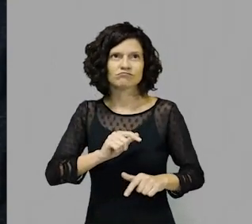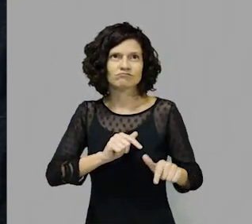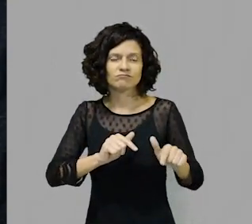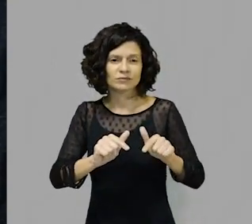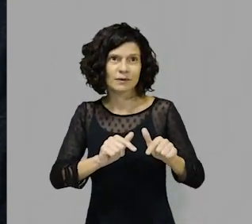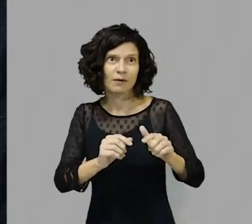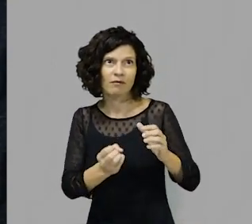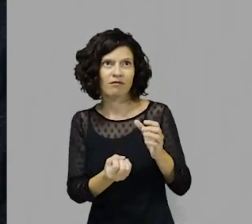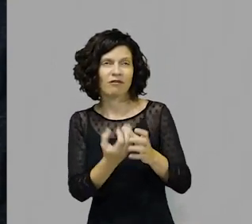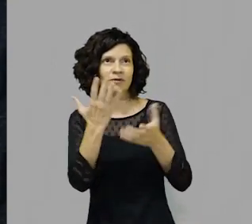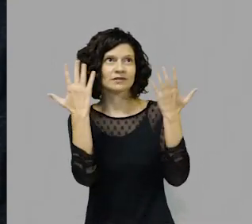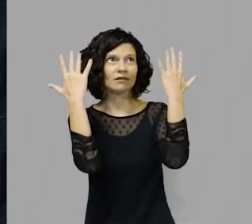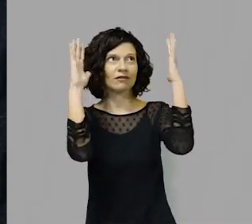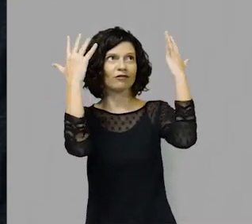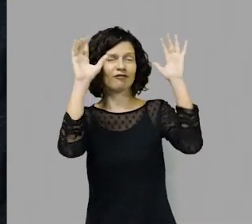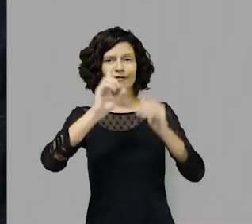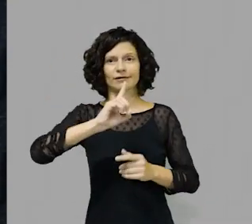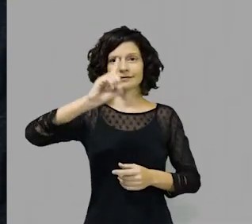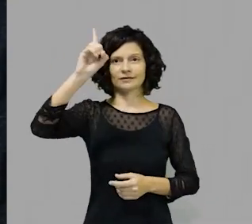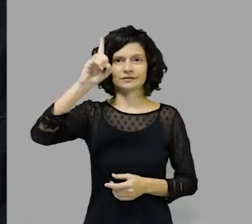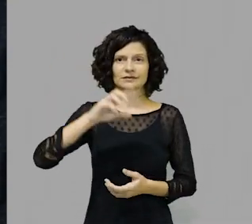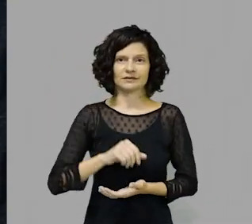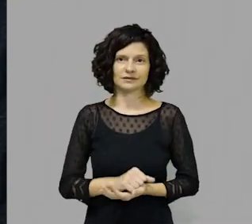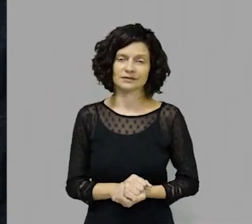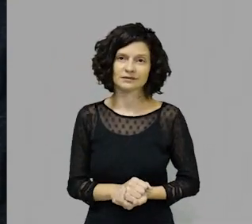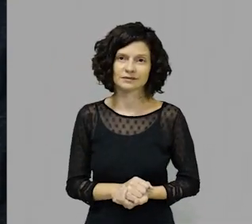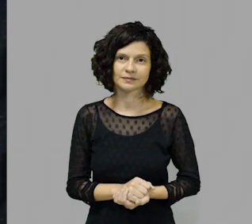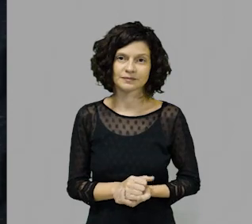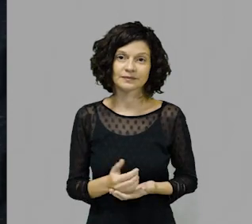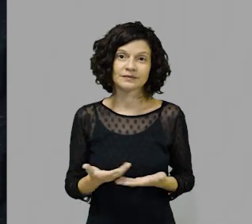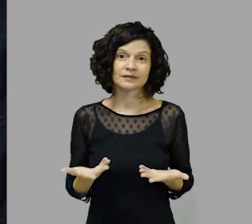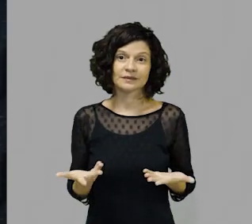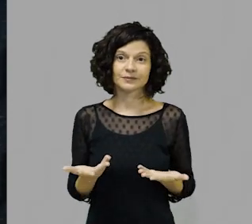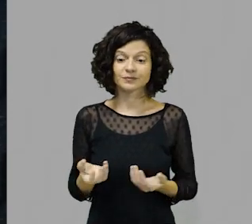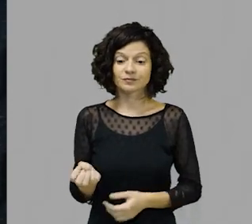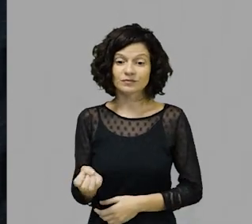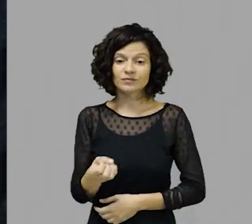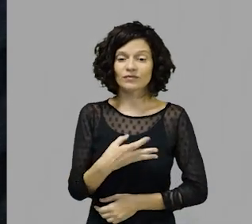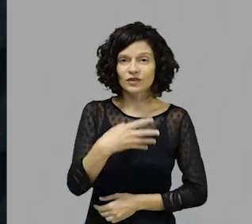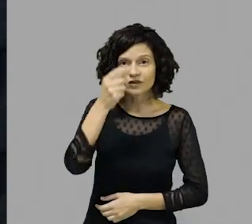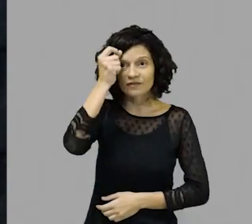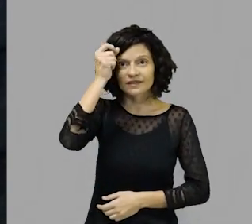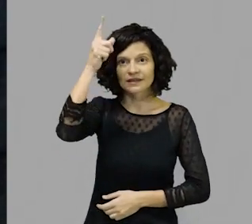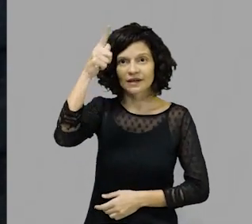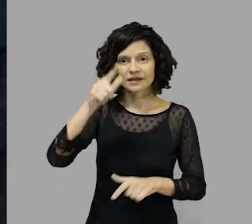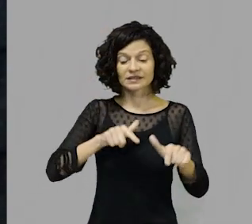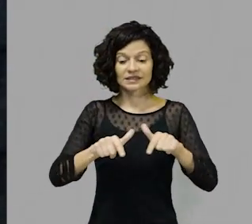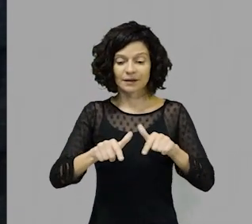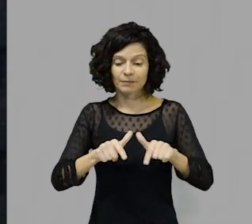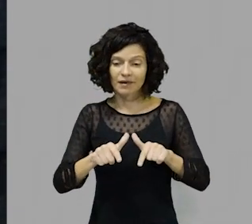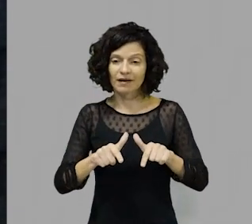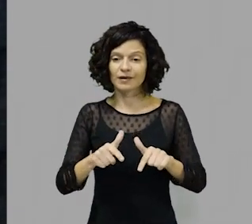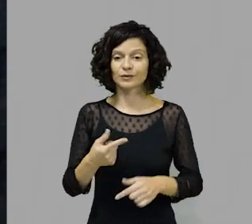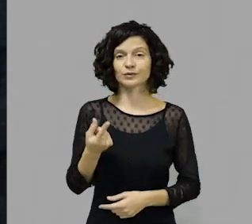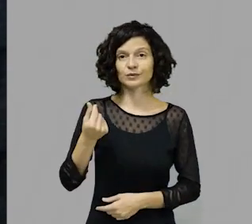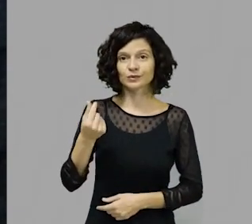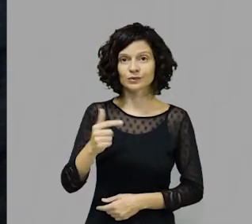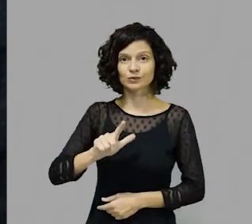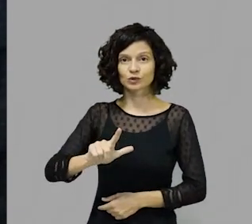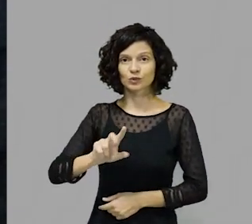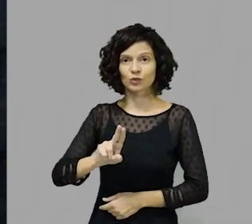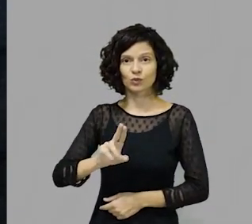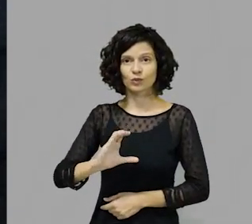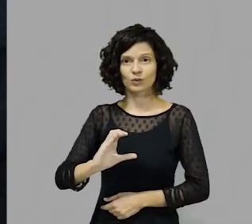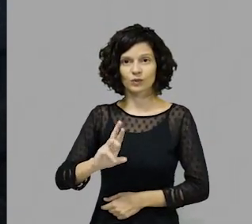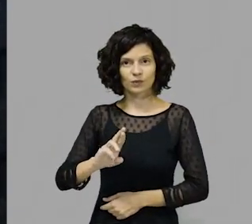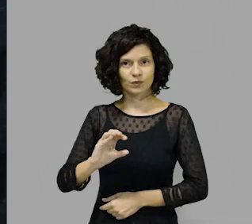de determinados grupos protestantes, como os calvinistas. E aí essa nova ideia sobre trabalho, sobre lucro, acaba mudando a mentalidade